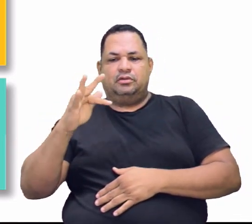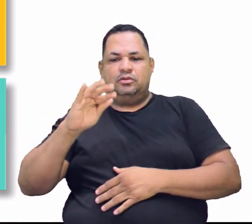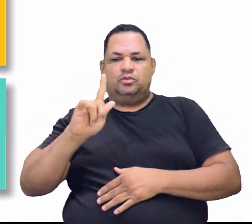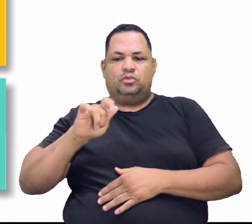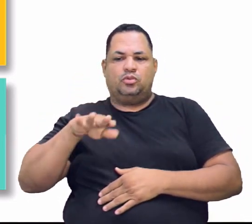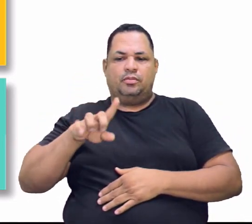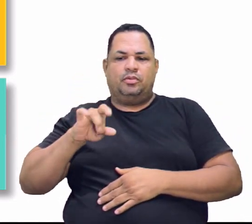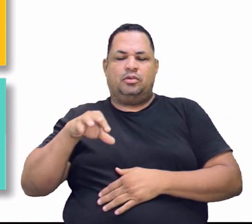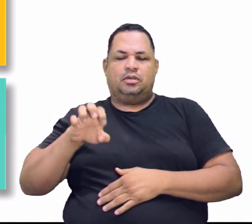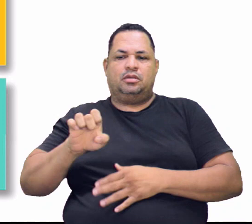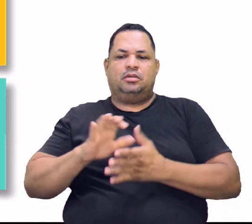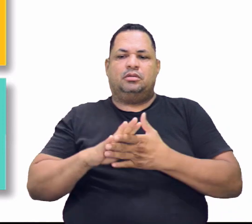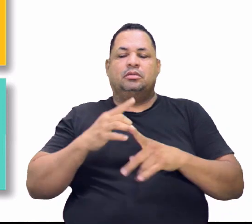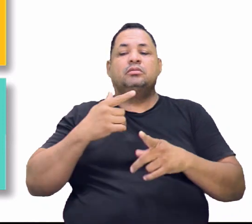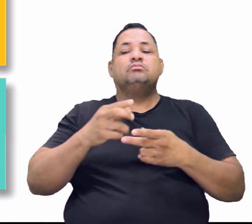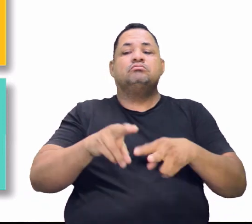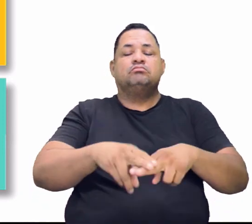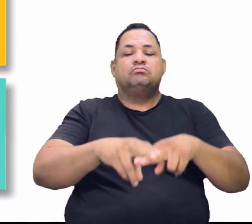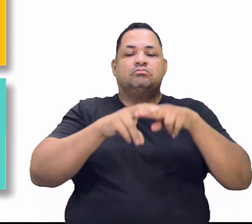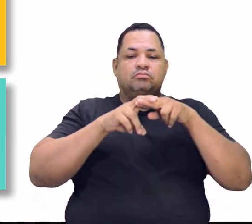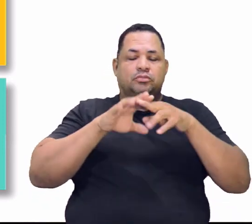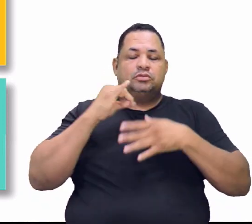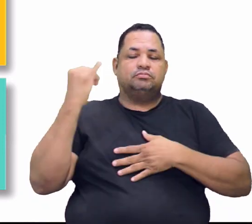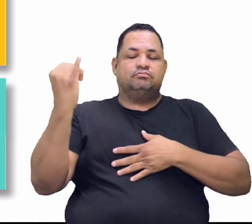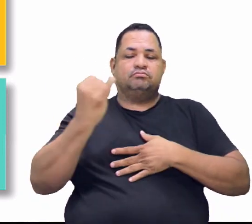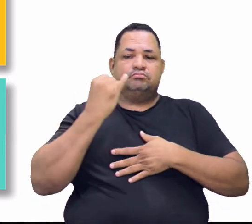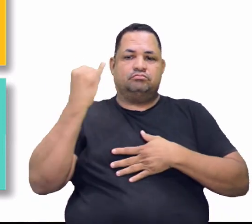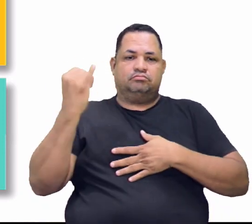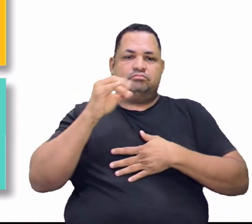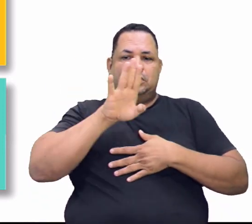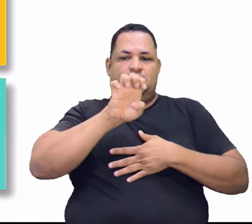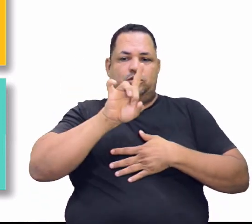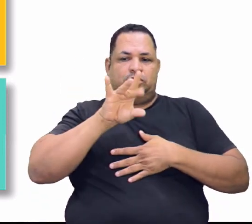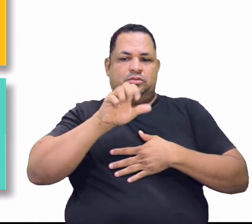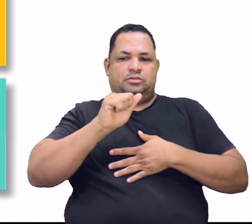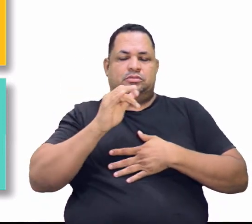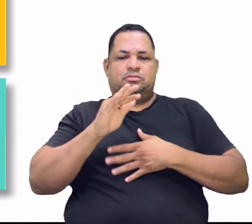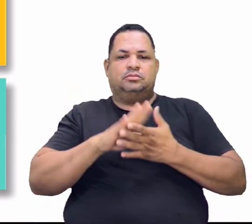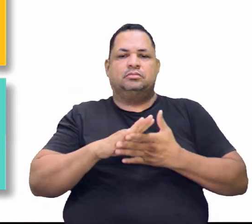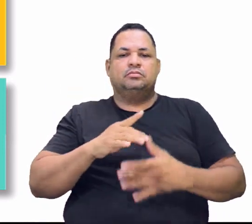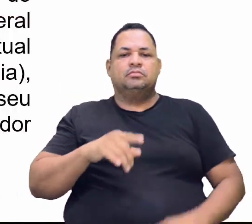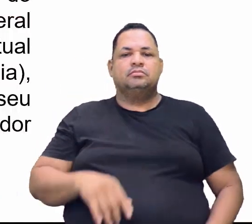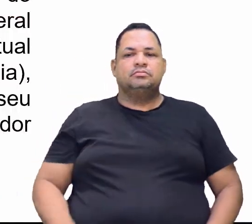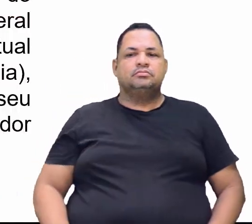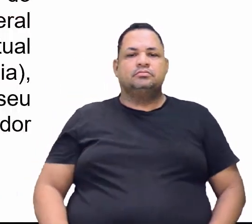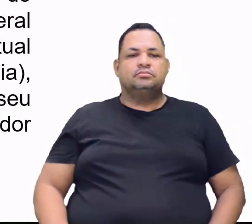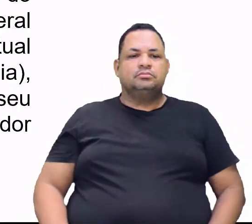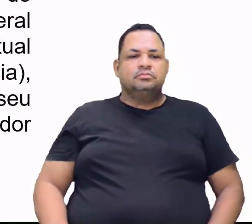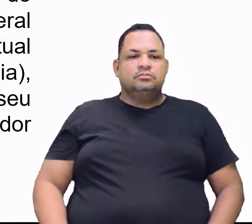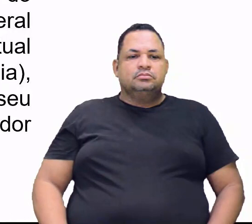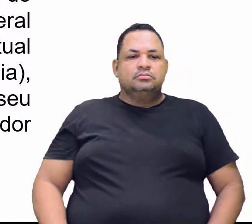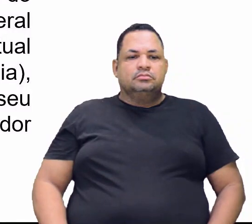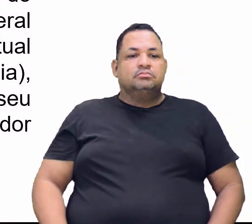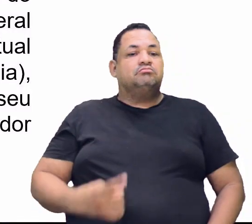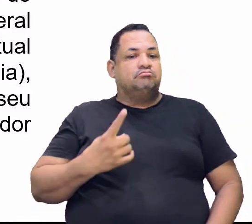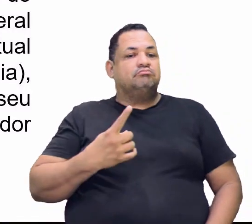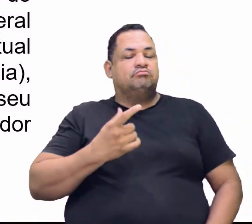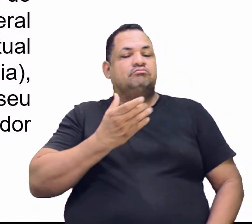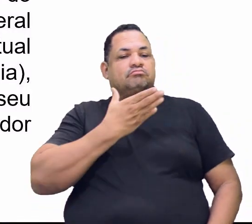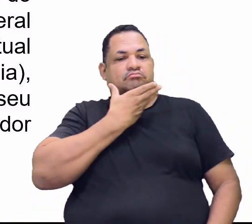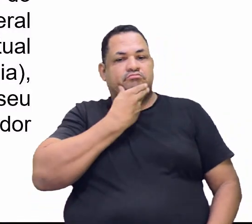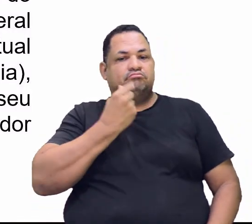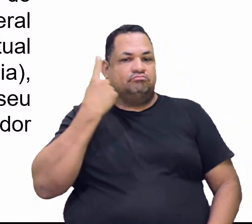Guaporé. Então, por isso que Aloysio Ferreira é de grande importância para a nossa história. Vejam, esse aqui é o